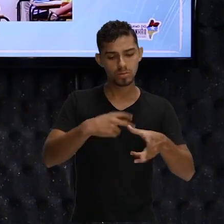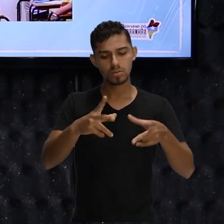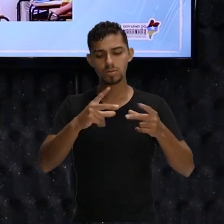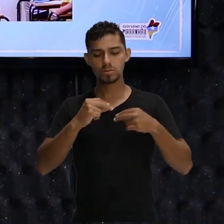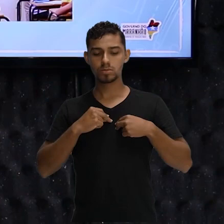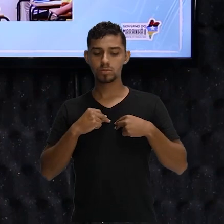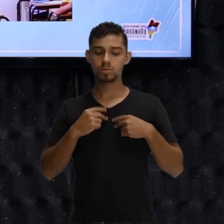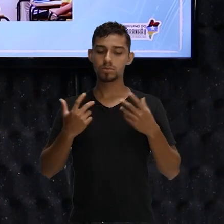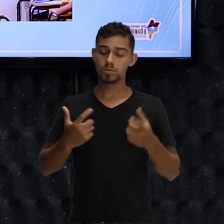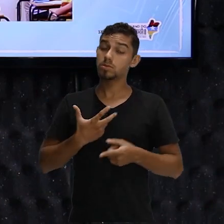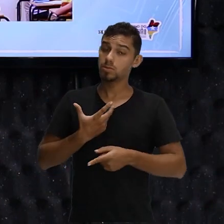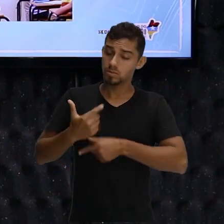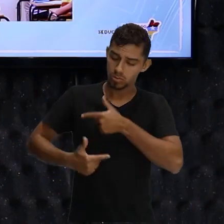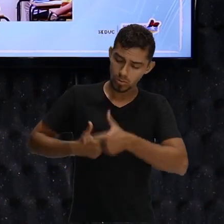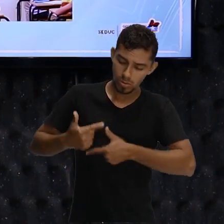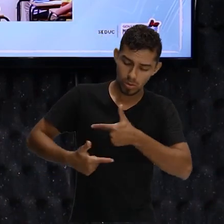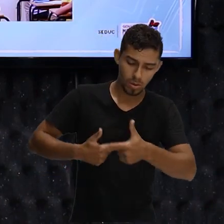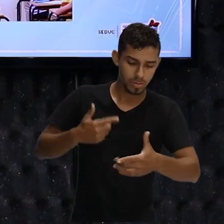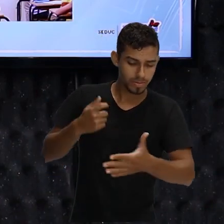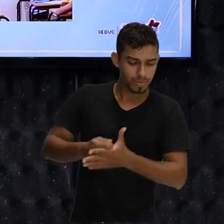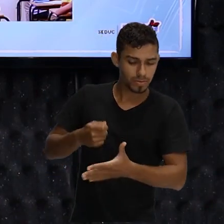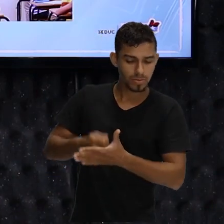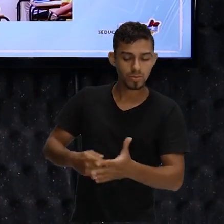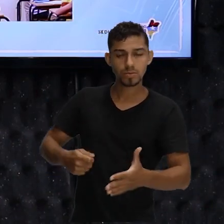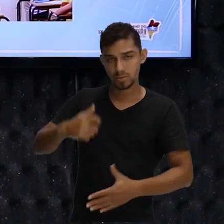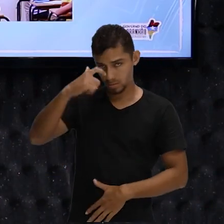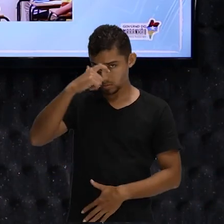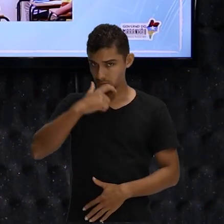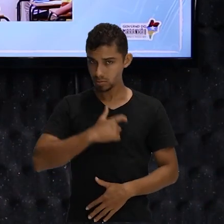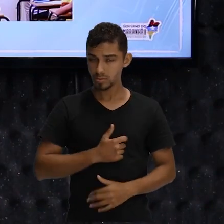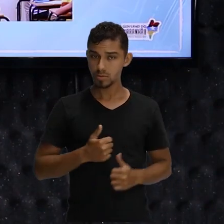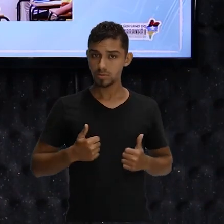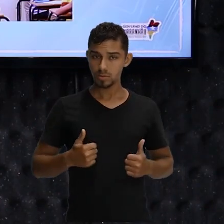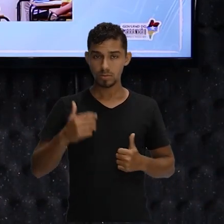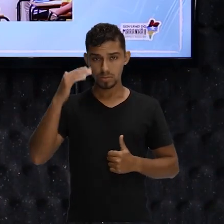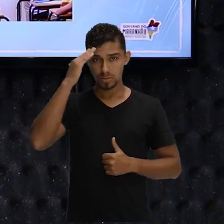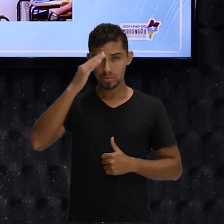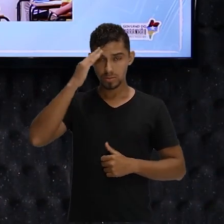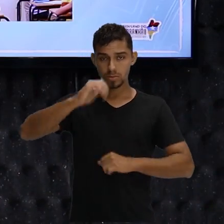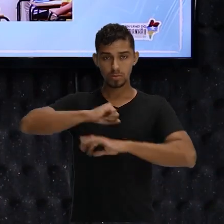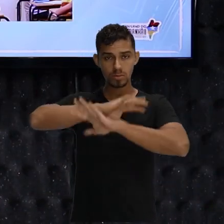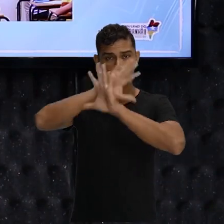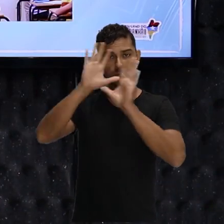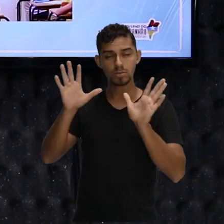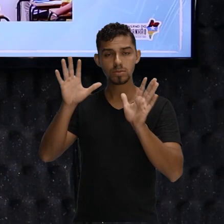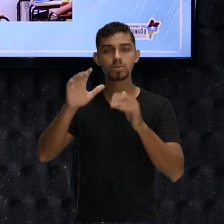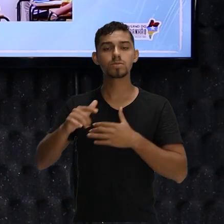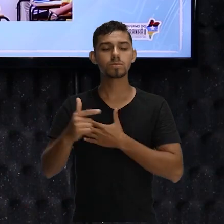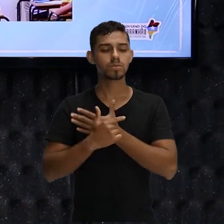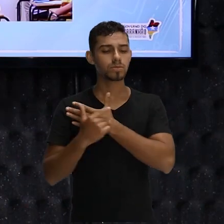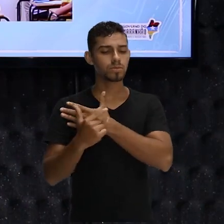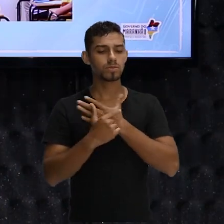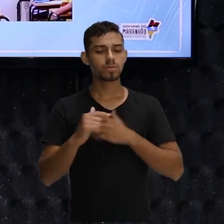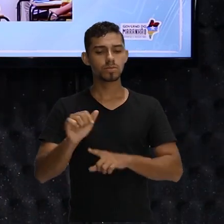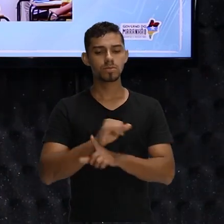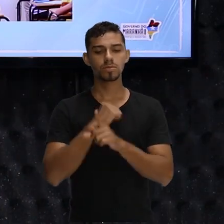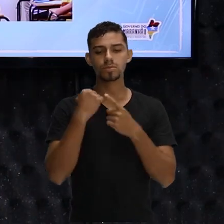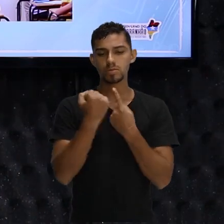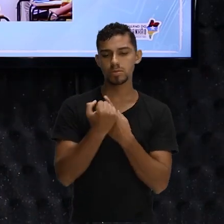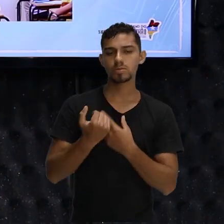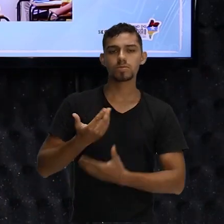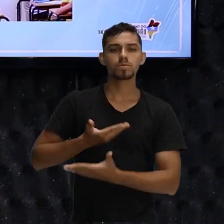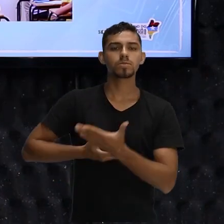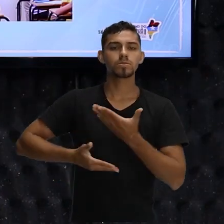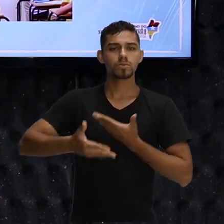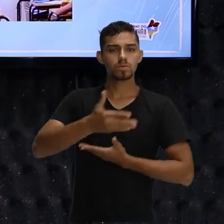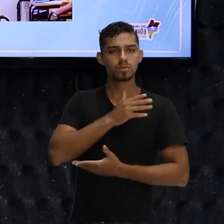mérito pessoal, como conquista derivada das suas ações. Entendeu? Então, olha só, papéis sociais têm a ver com os